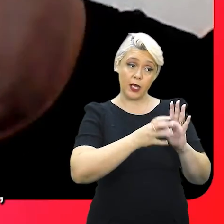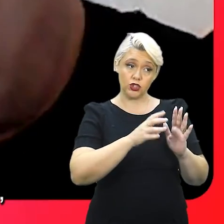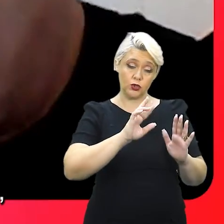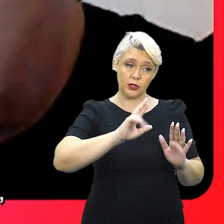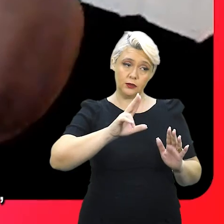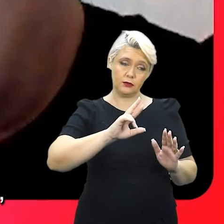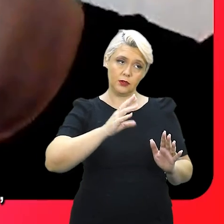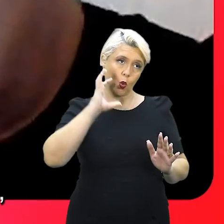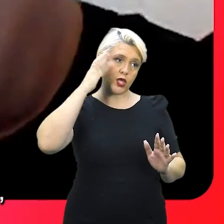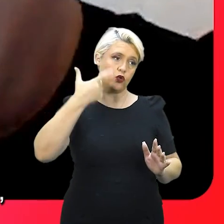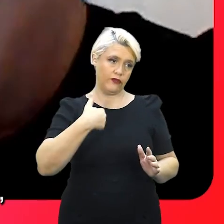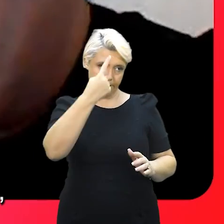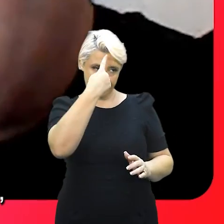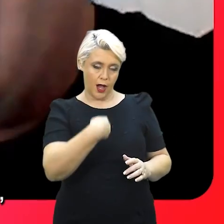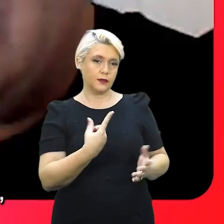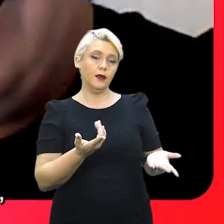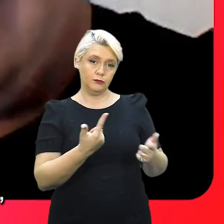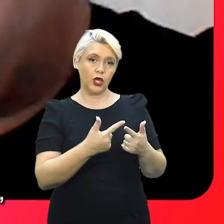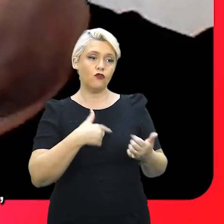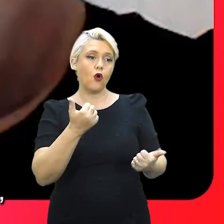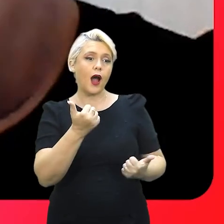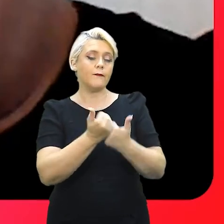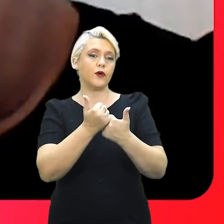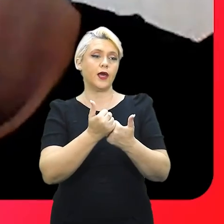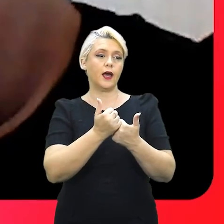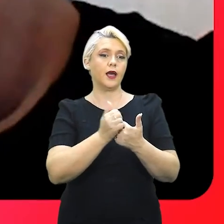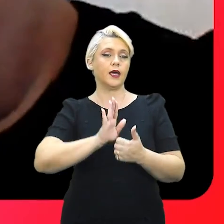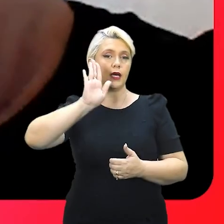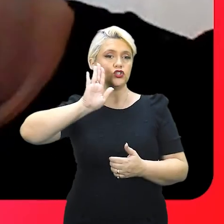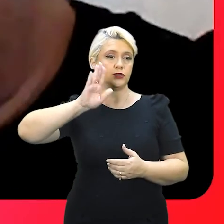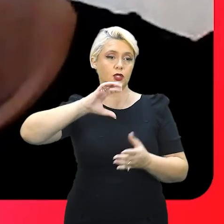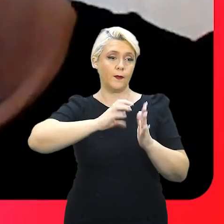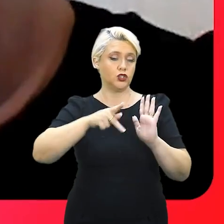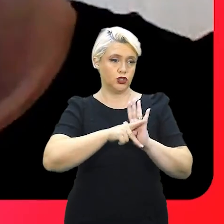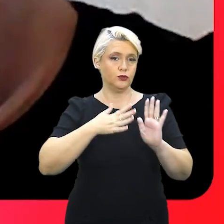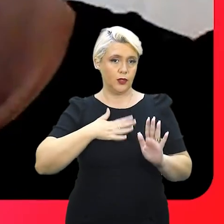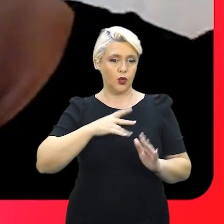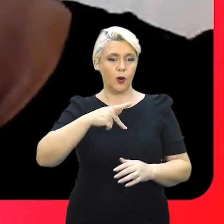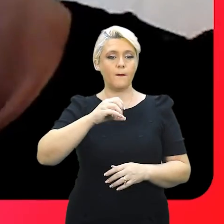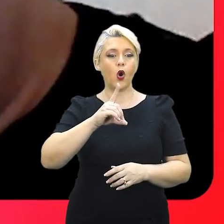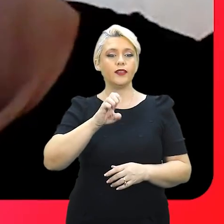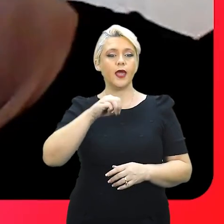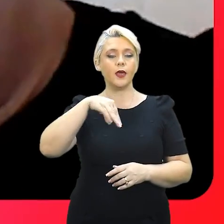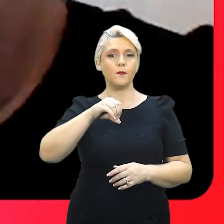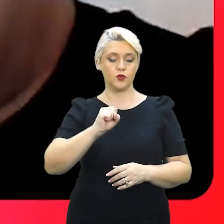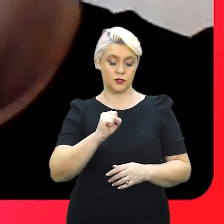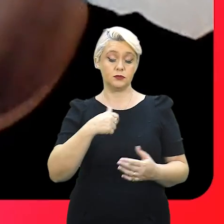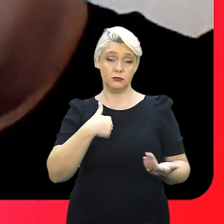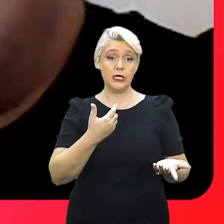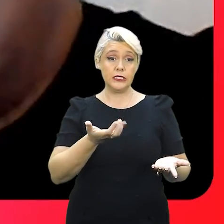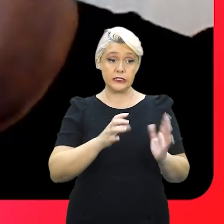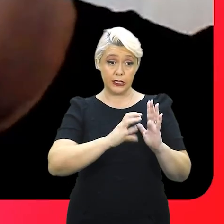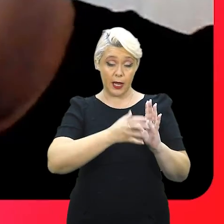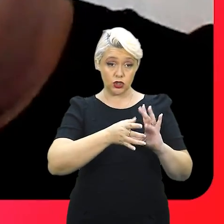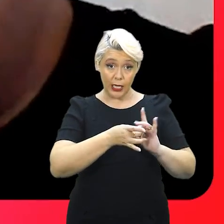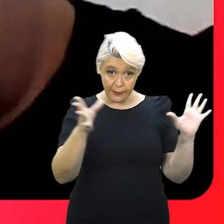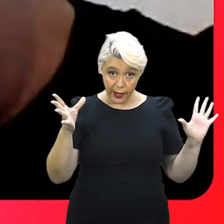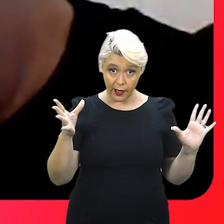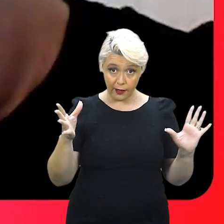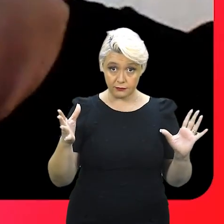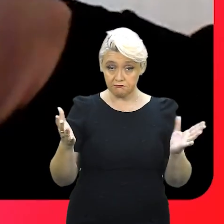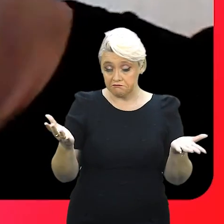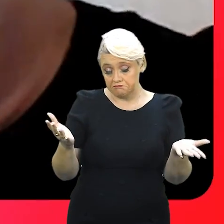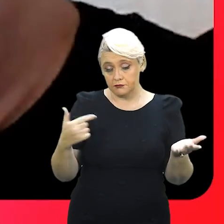né? Eu vou apoiar o candidato que o Podemos, meu partido, orgulhosamente quiser. Então, se o Podemos liberar a gente, como